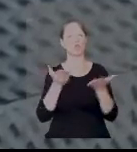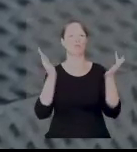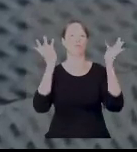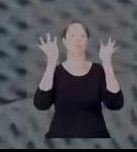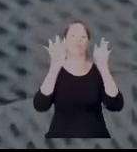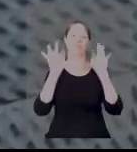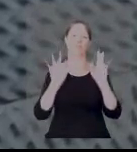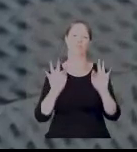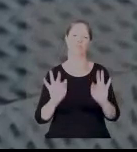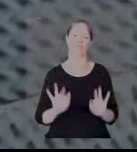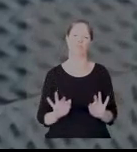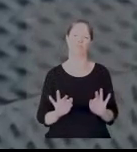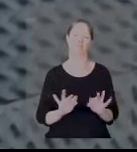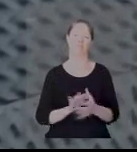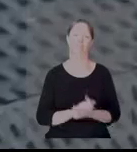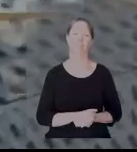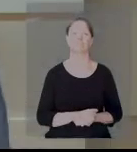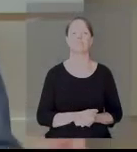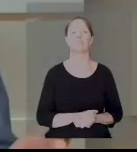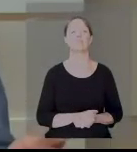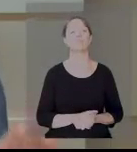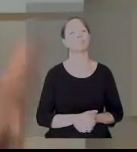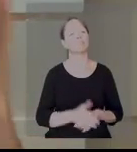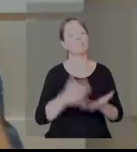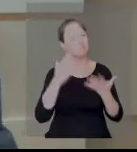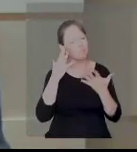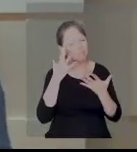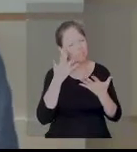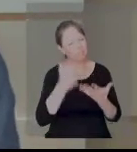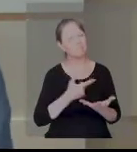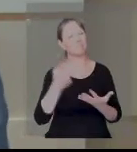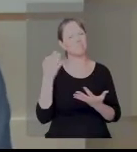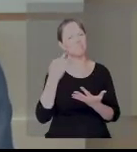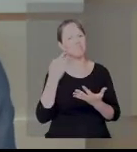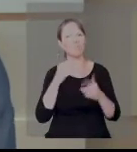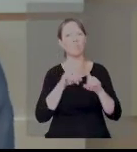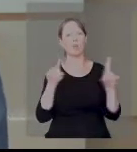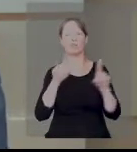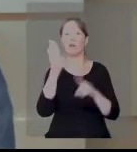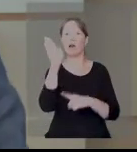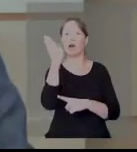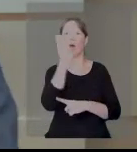muito alegres e felizes. Foi bonito, foi intenso,